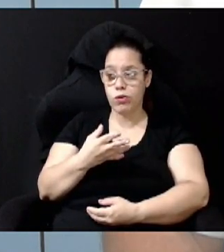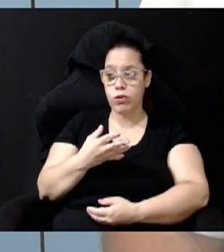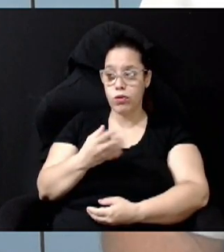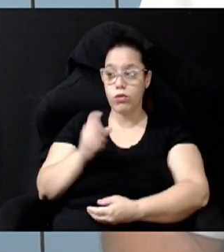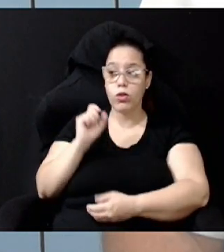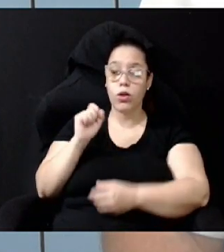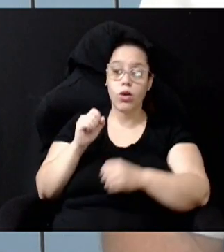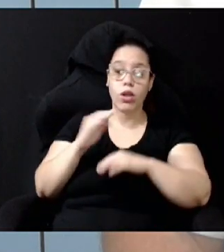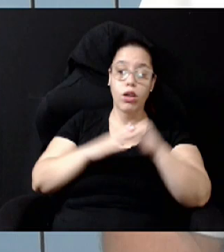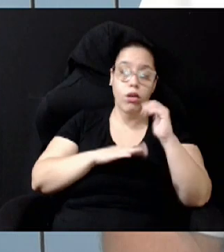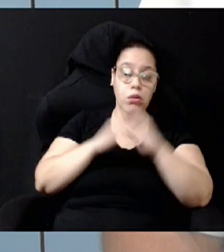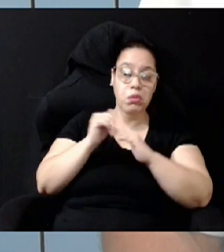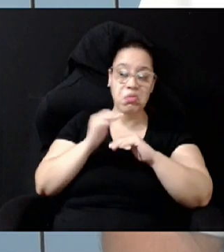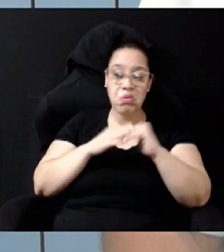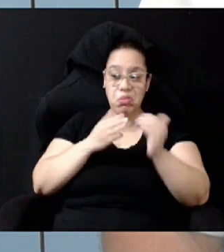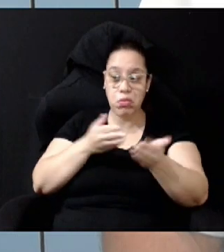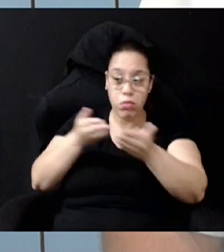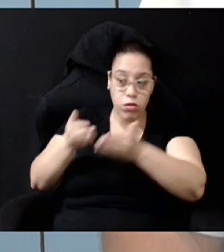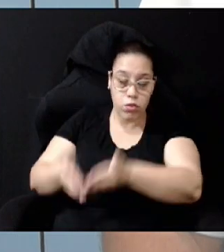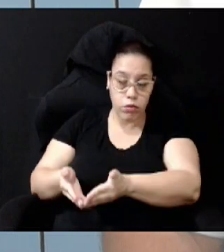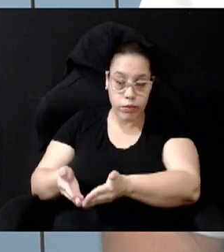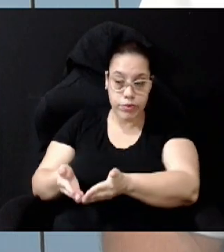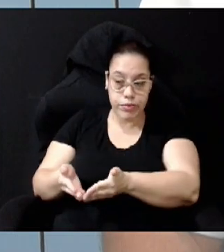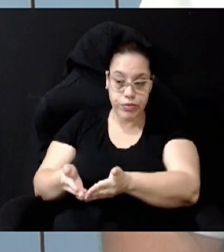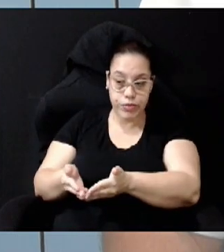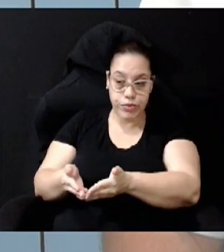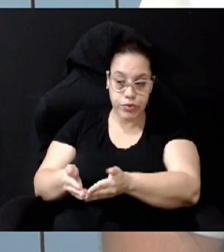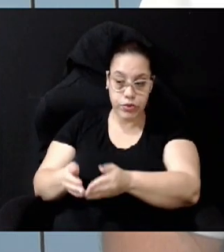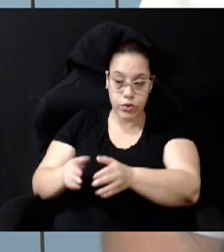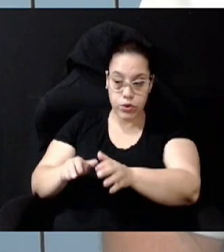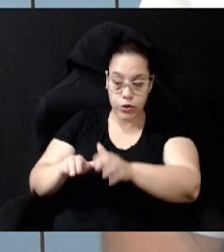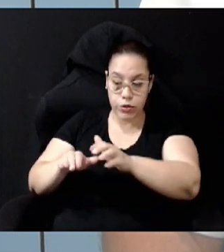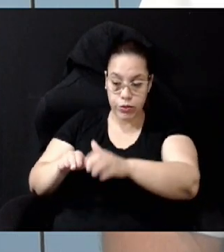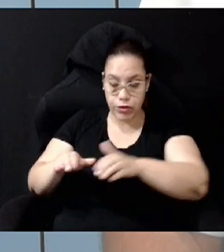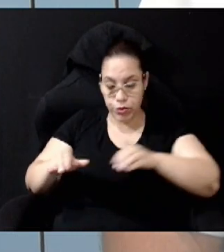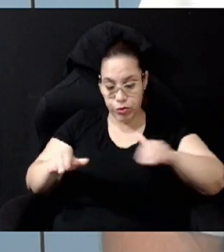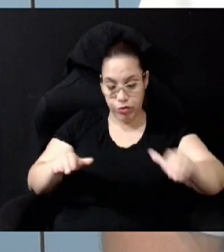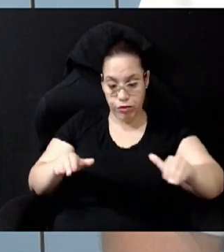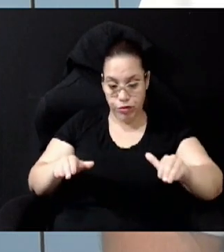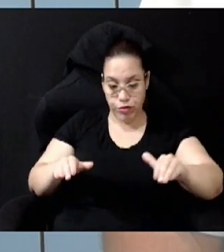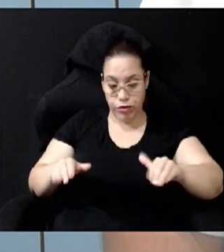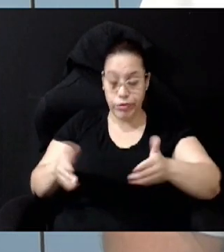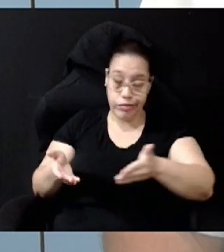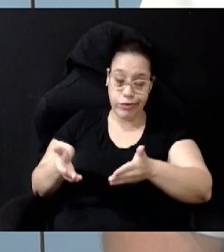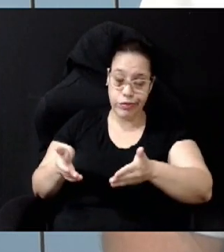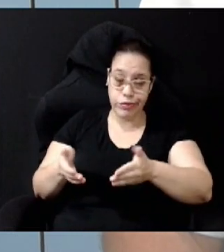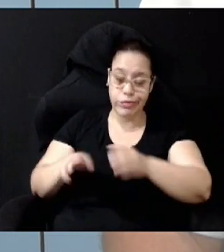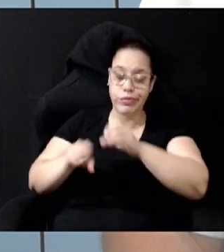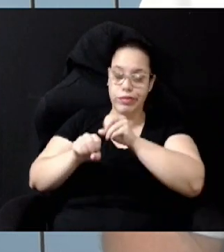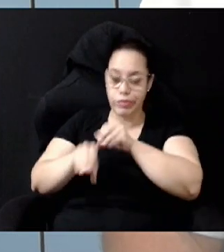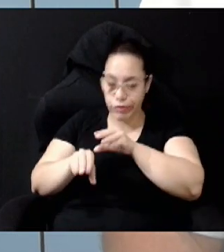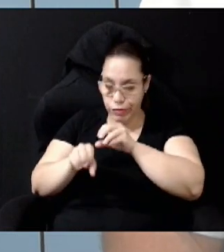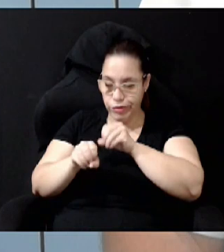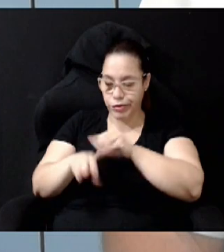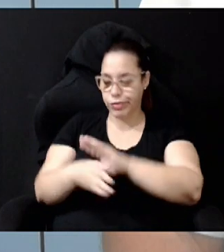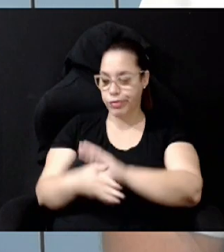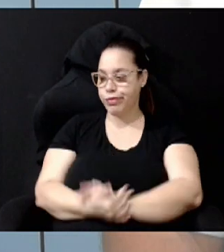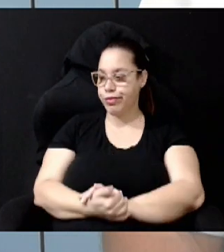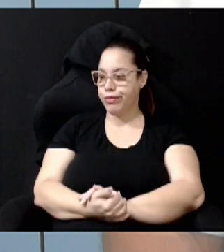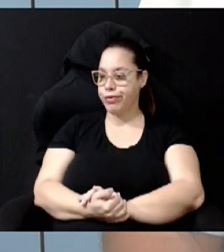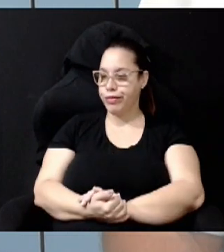produzido a partir desse material que eu estou separando. Uma forma, então, que seja a educação, estou